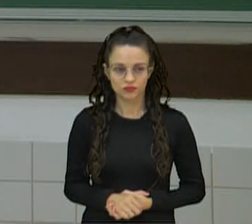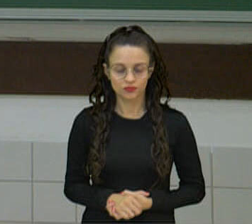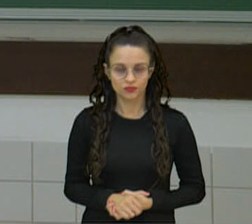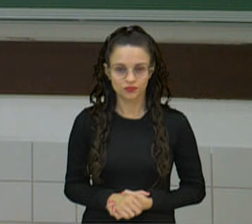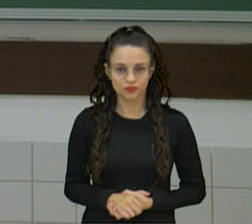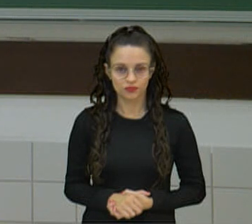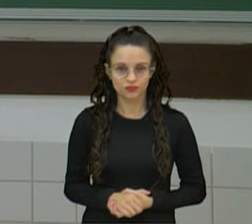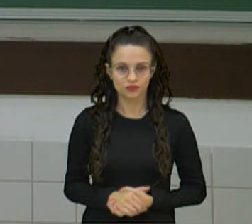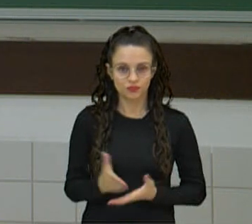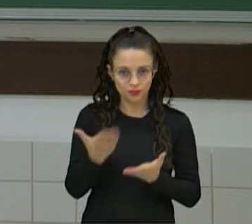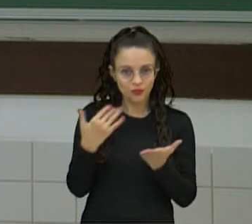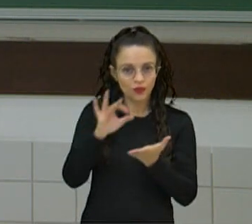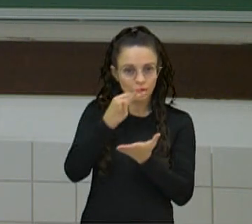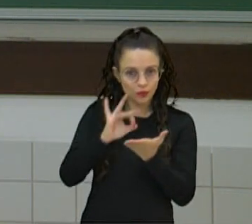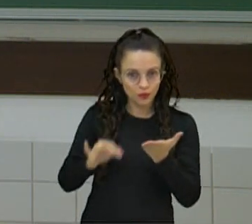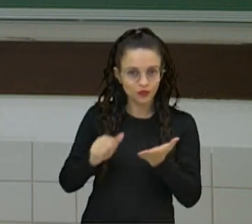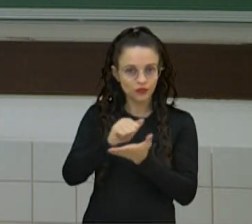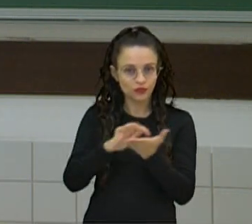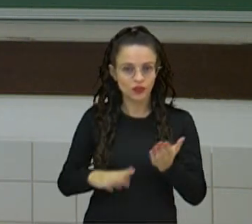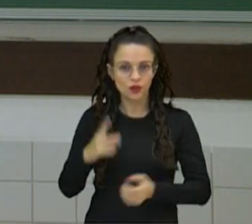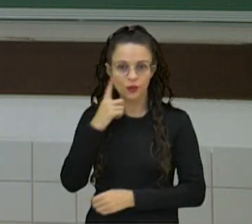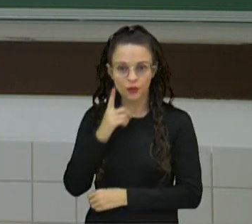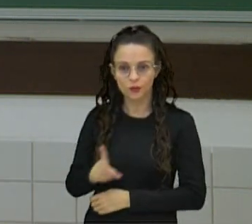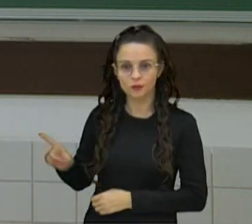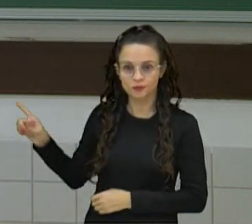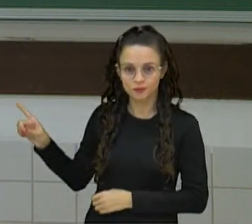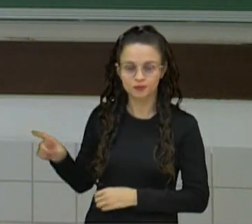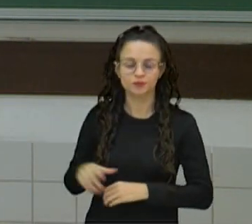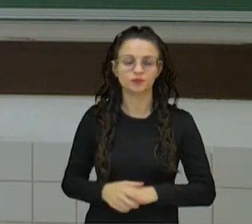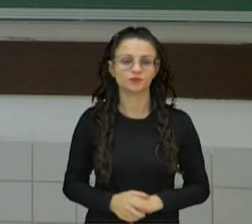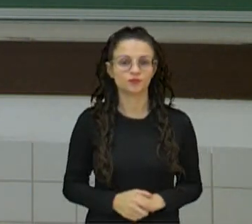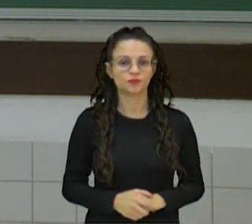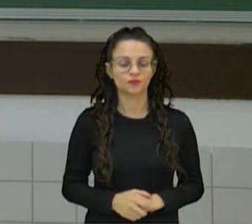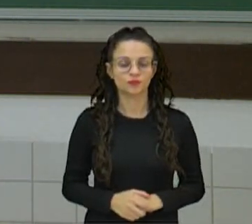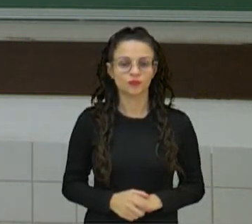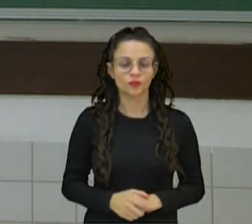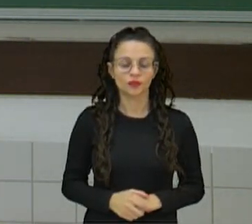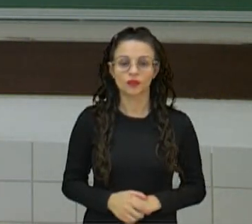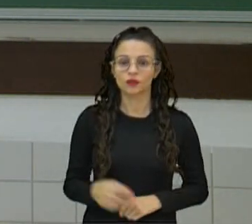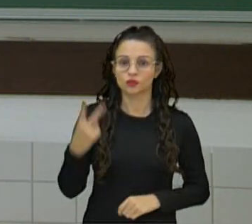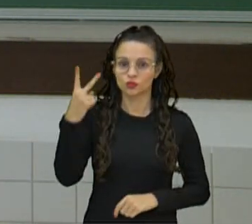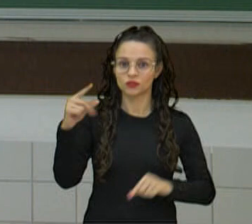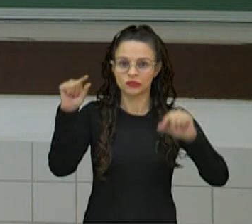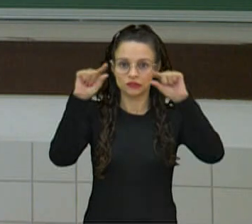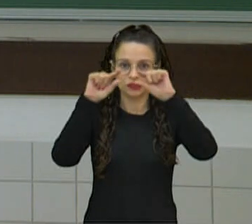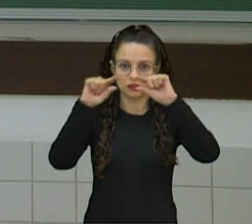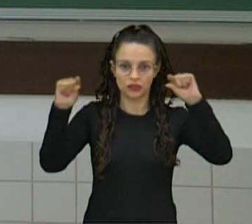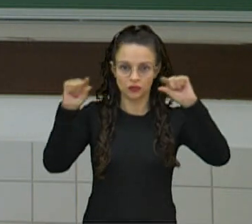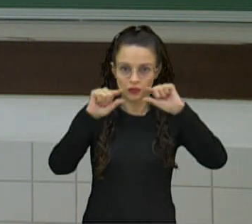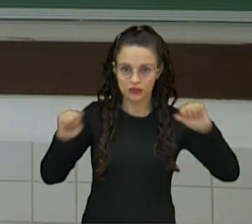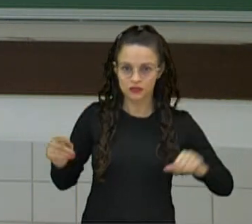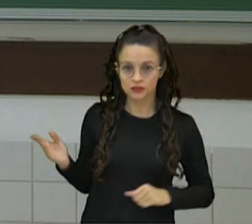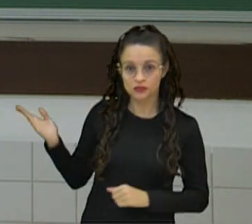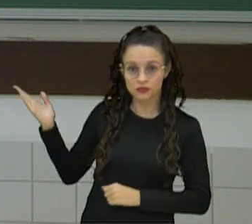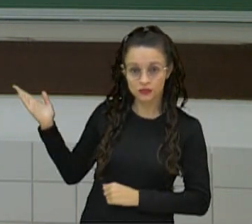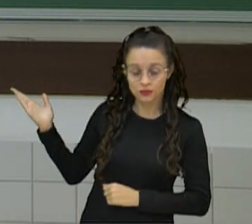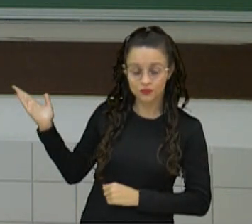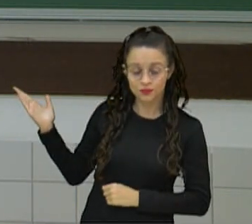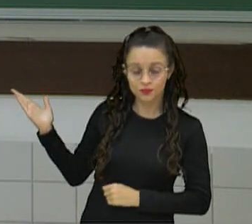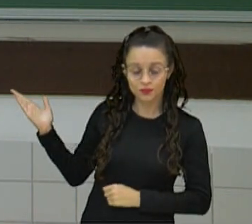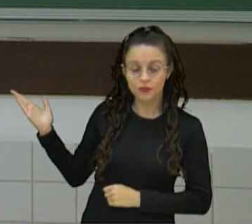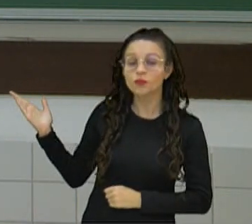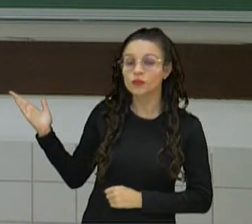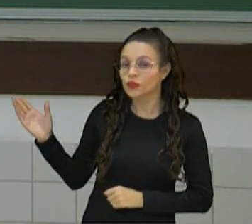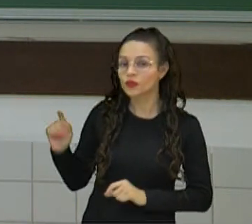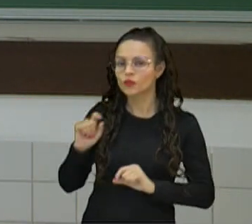Vamos corrigir o exercício no quadro. Olha só. Ele me deu duas equações, certo? E ele quer saber a